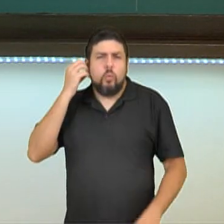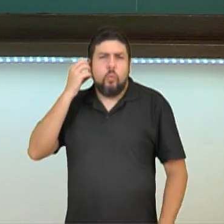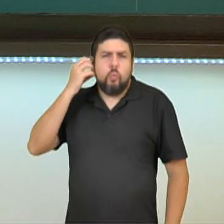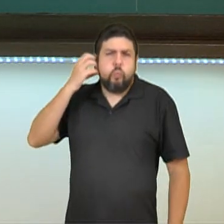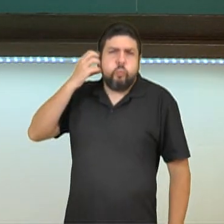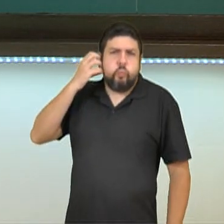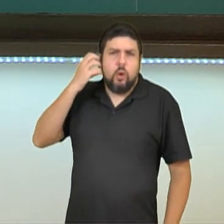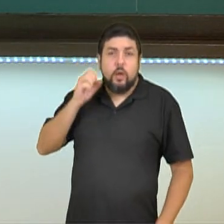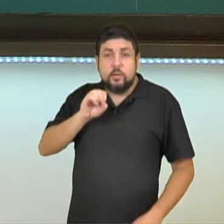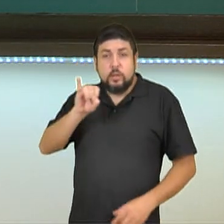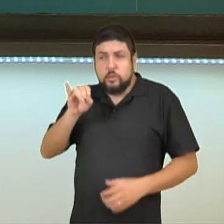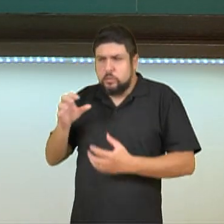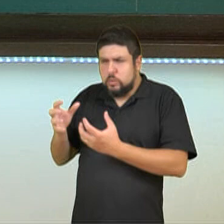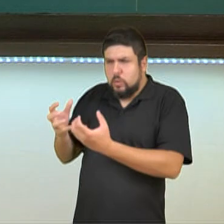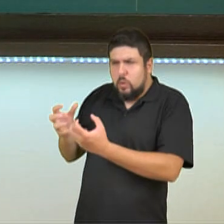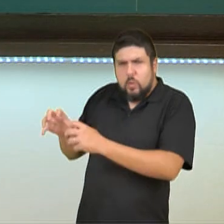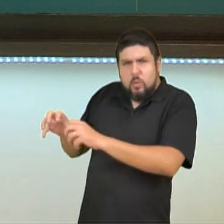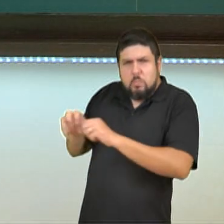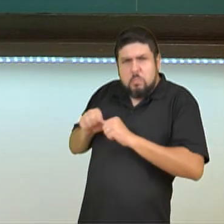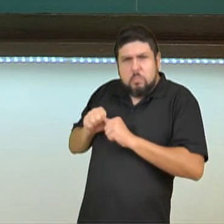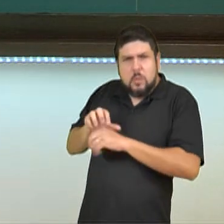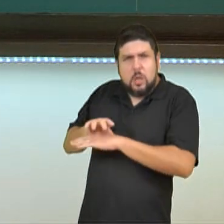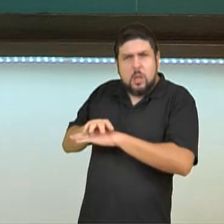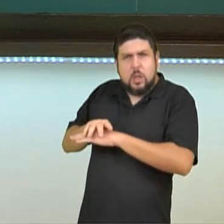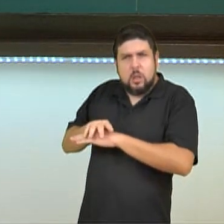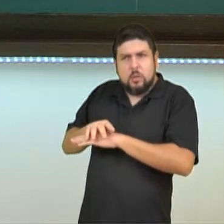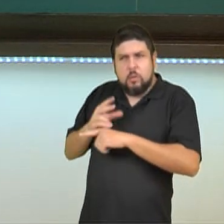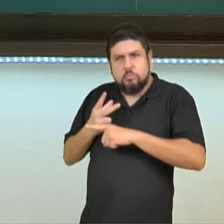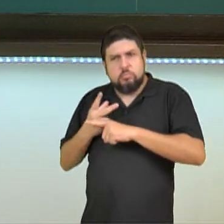casos de algumas infecções do nosso corpo.